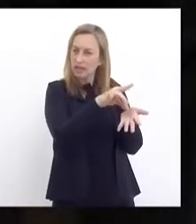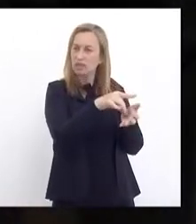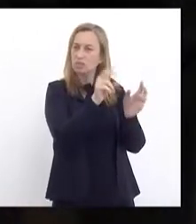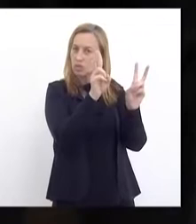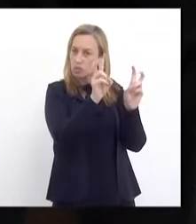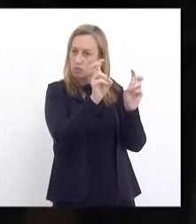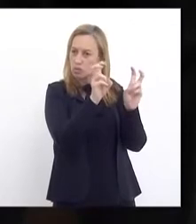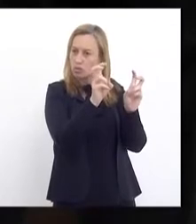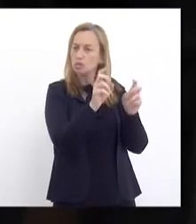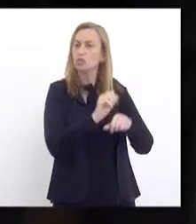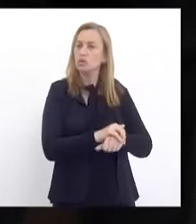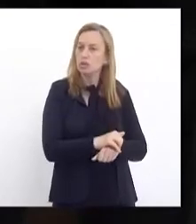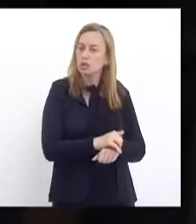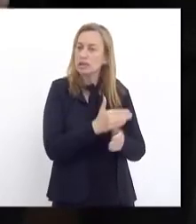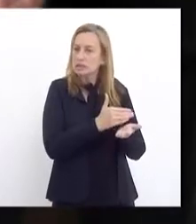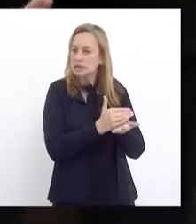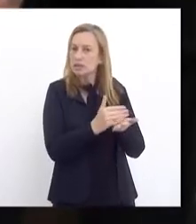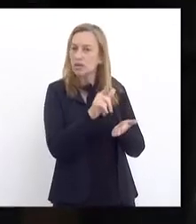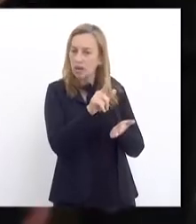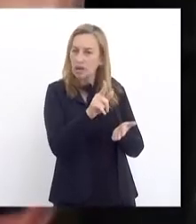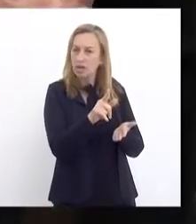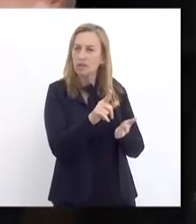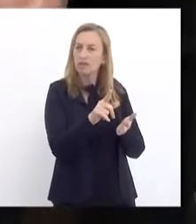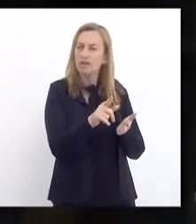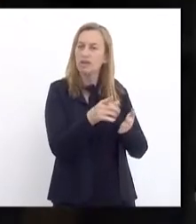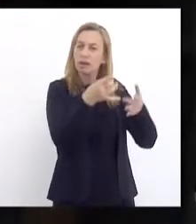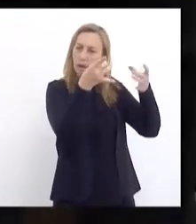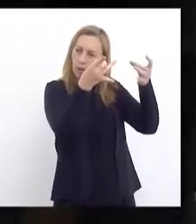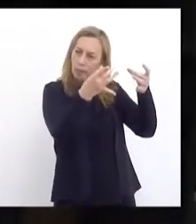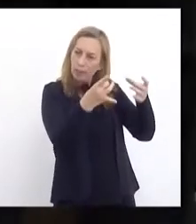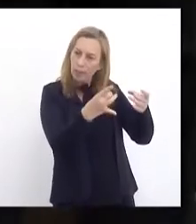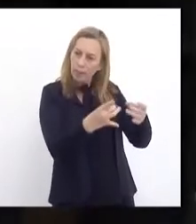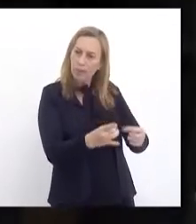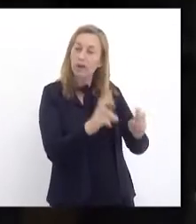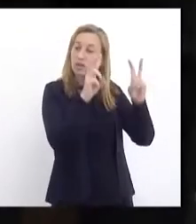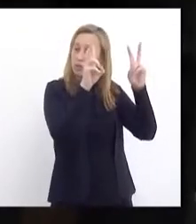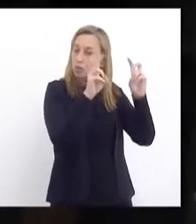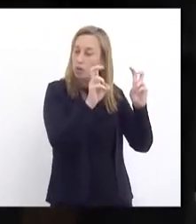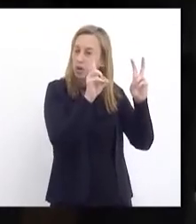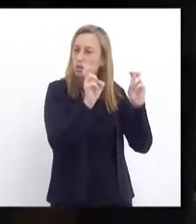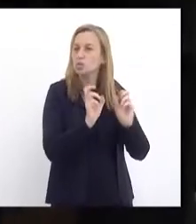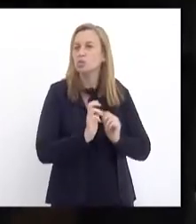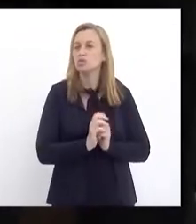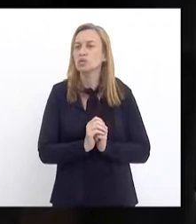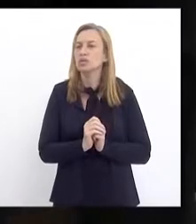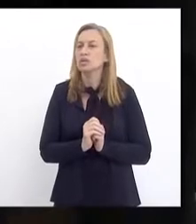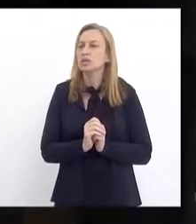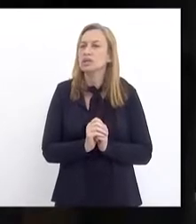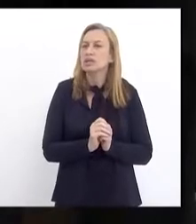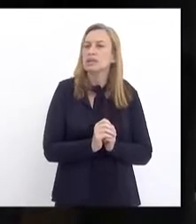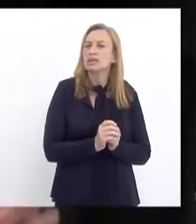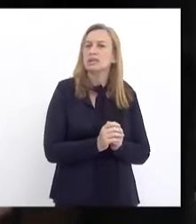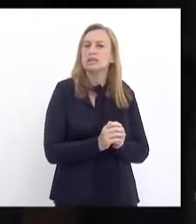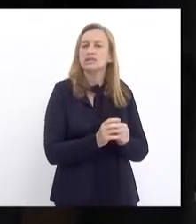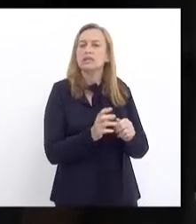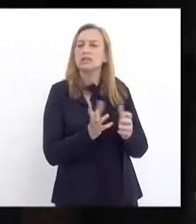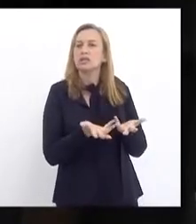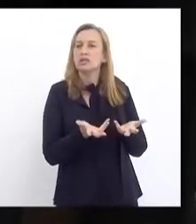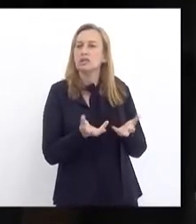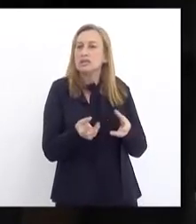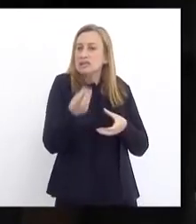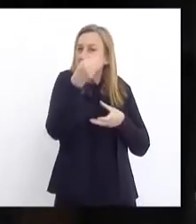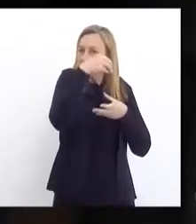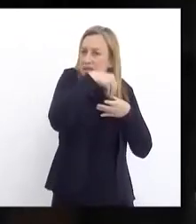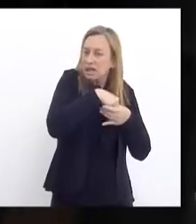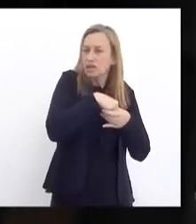o projeto. Inicialmente, ele havia ponderado sobre a questão desse tema vir